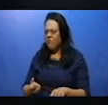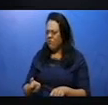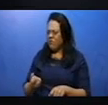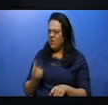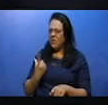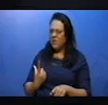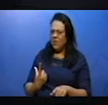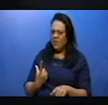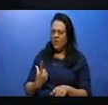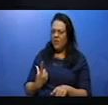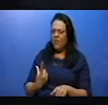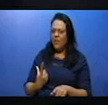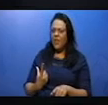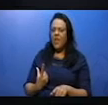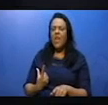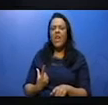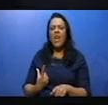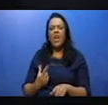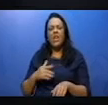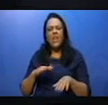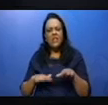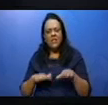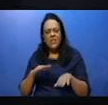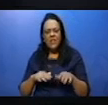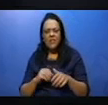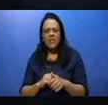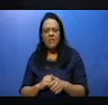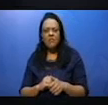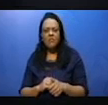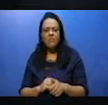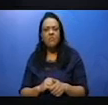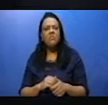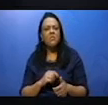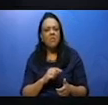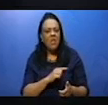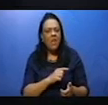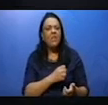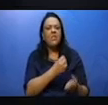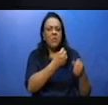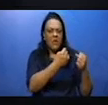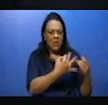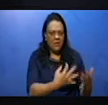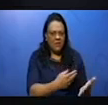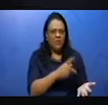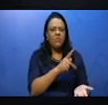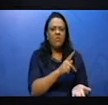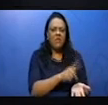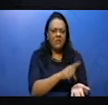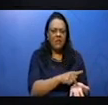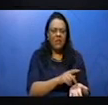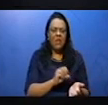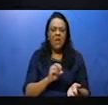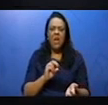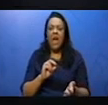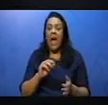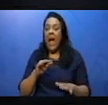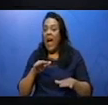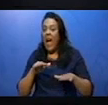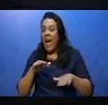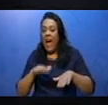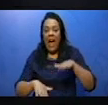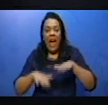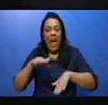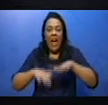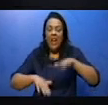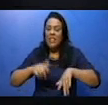causas naturais ou sobrenaturais. Então, há uma explicação. A dúvida e incerteza sobre a realidade dos